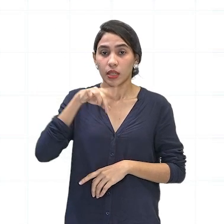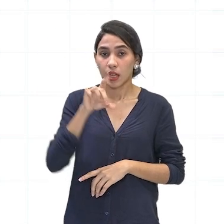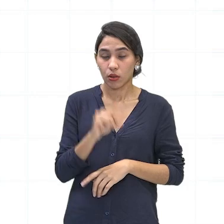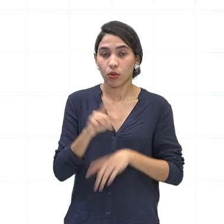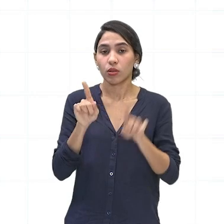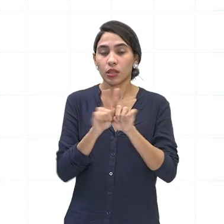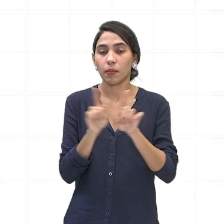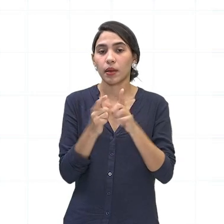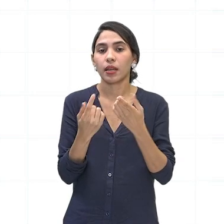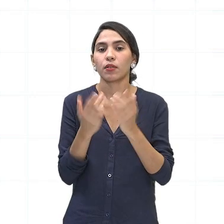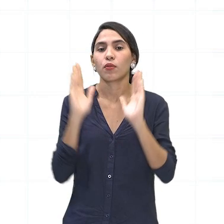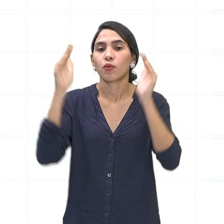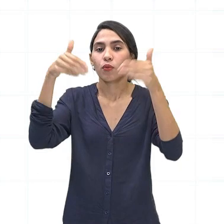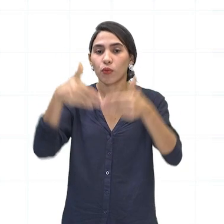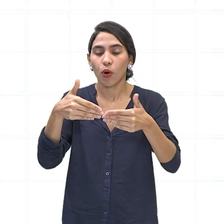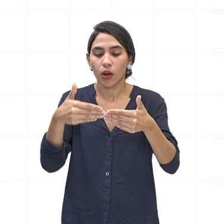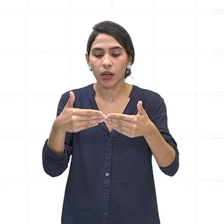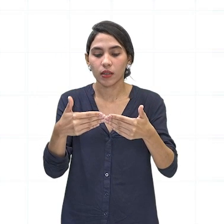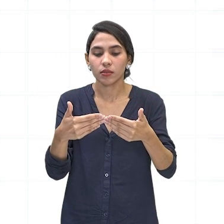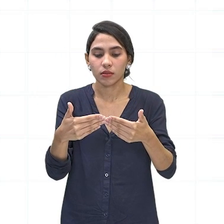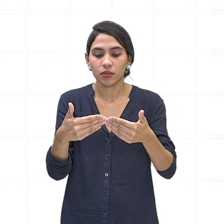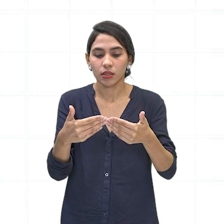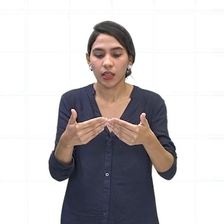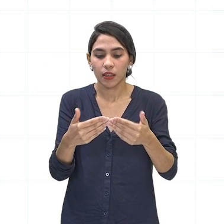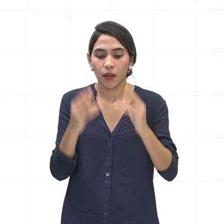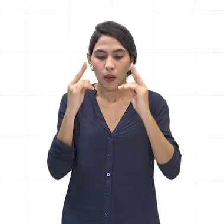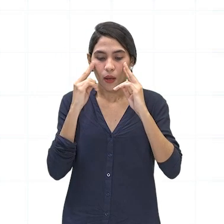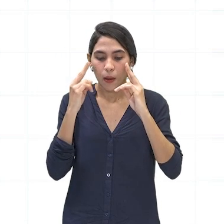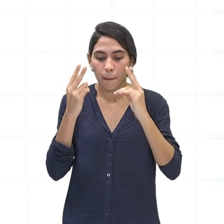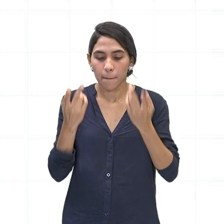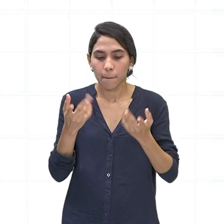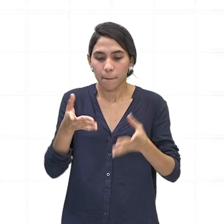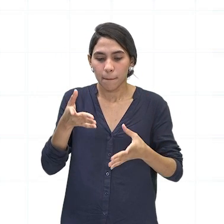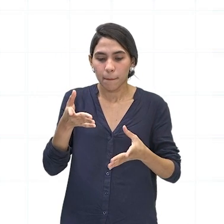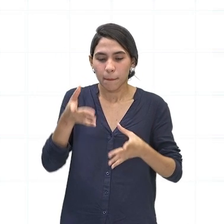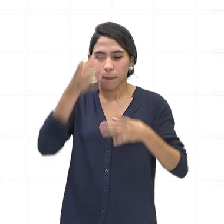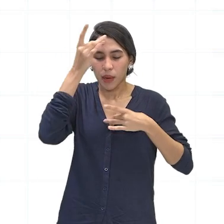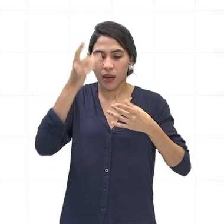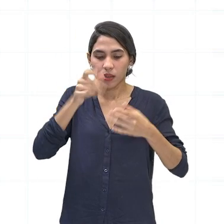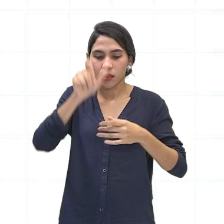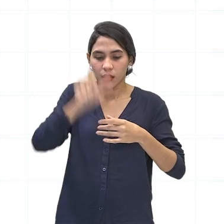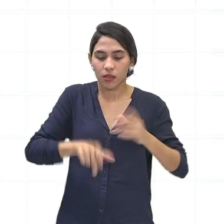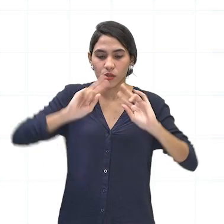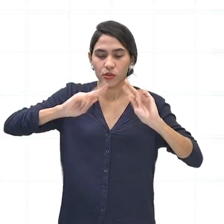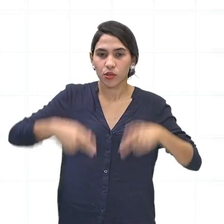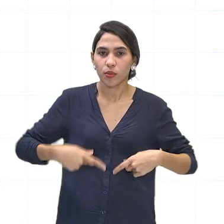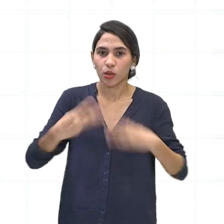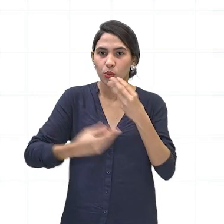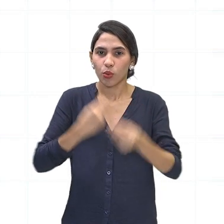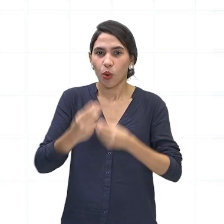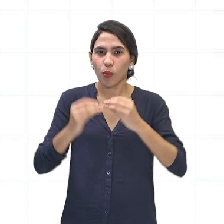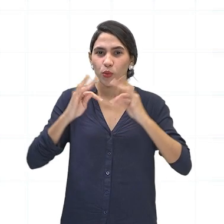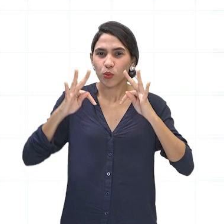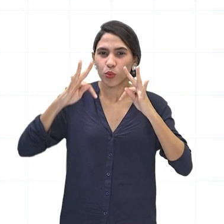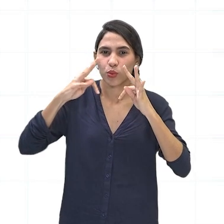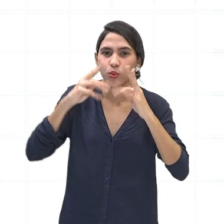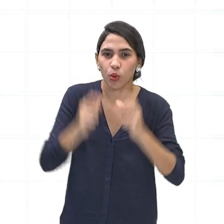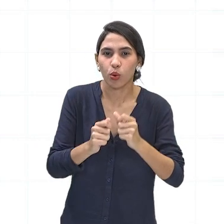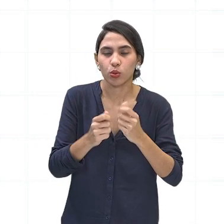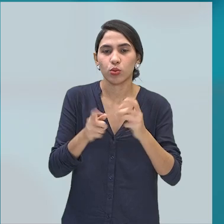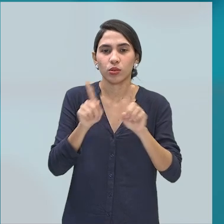vai trabalhar o ser humano de forma integral. Não é só na questão da técnica, né? Vai trabalhar também a